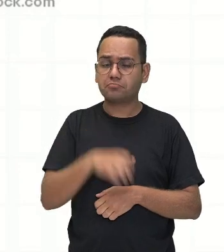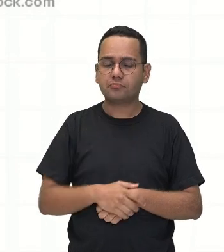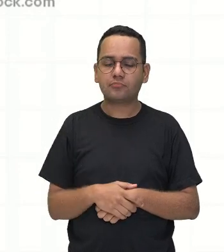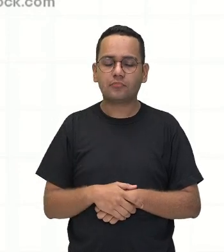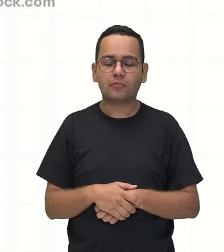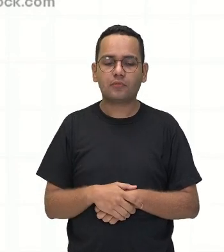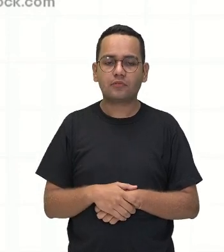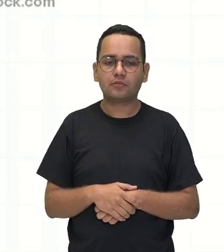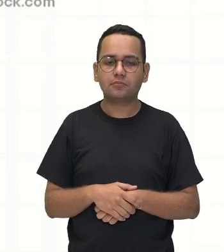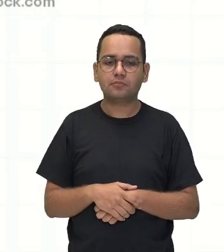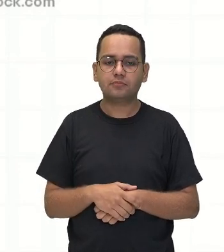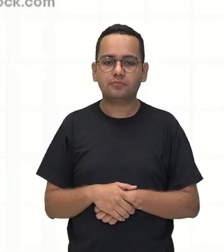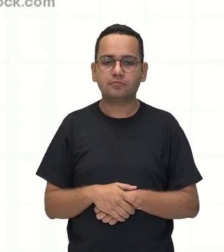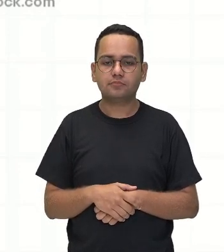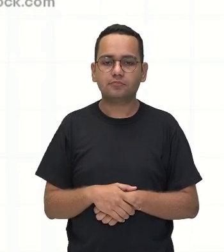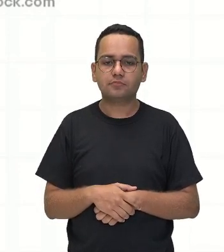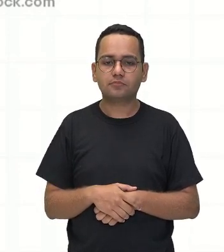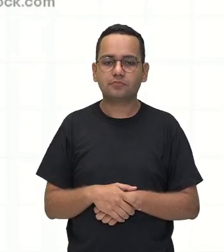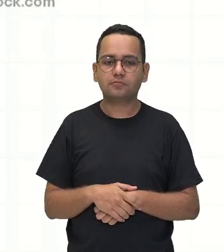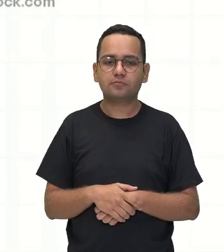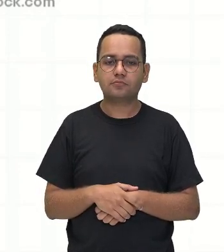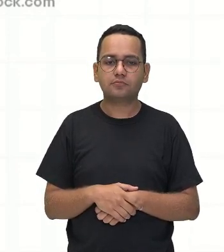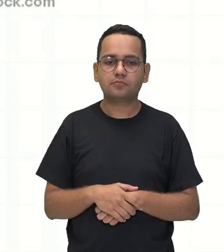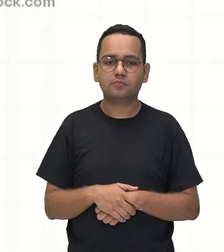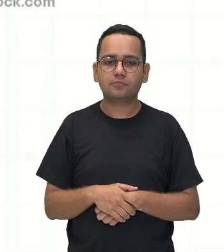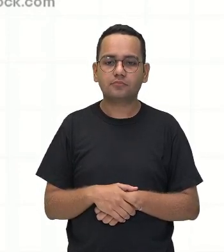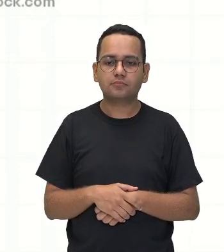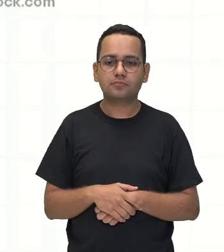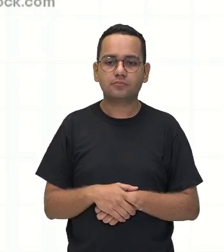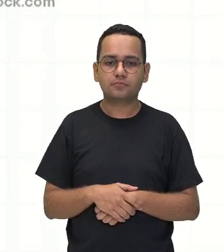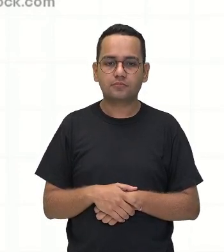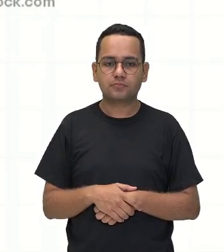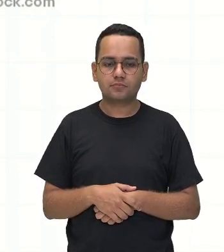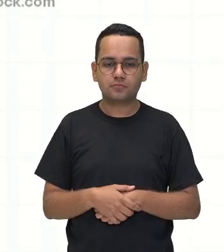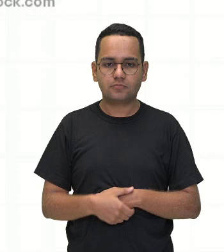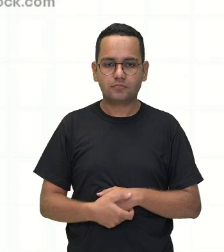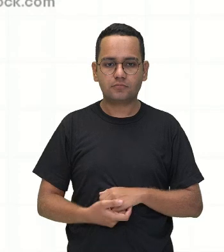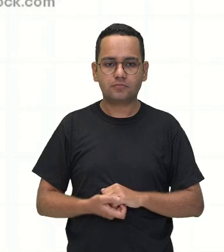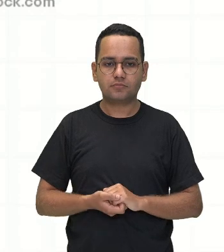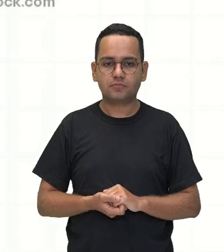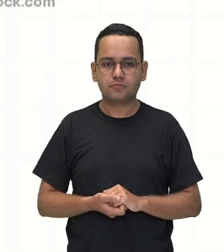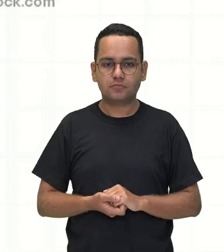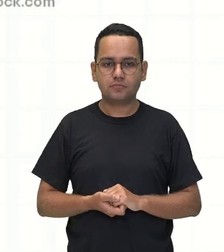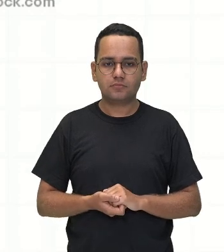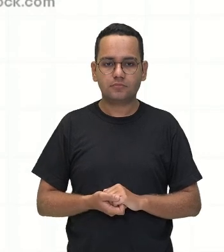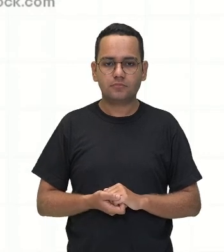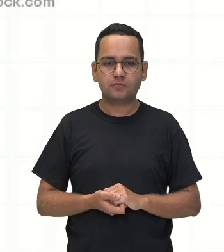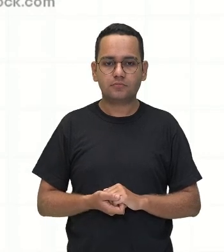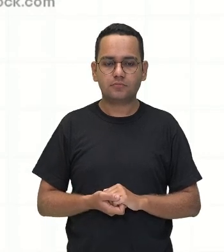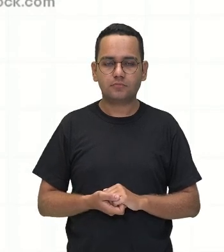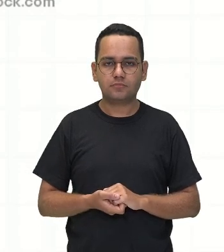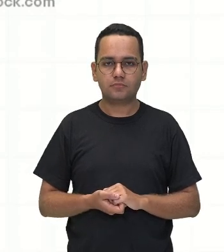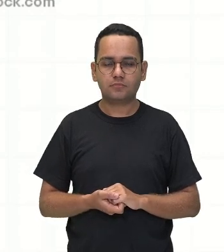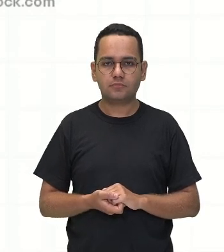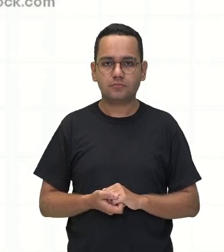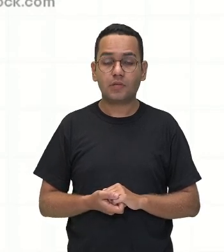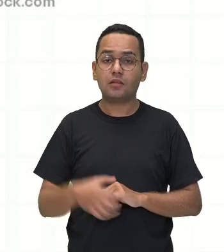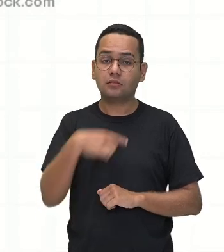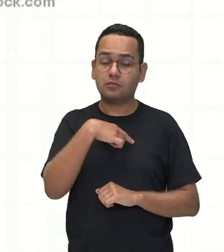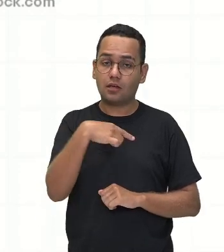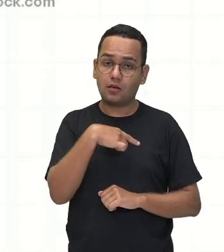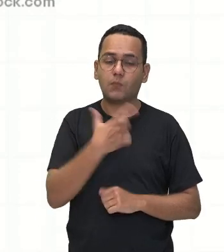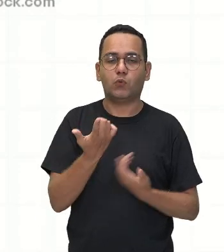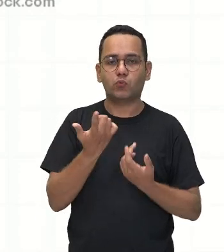aí nós temos aqui um exemplo, olha, de atividades que são